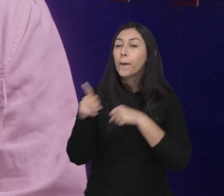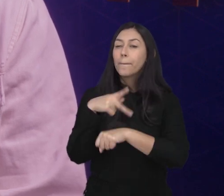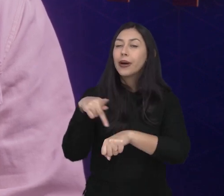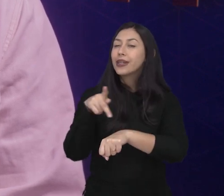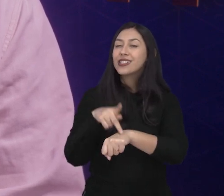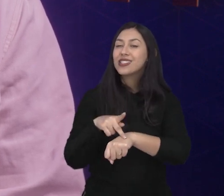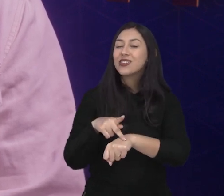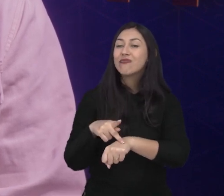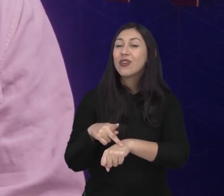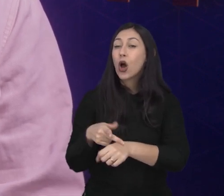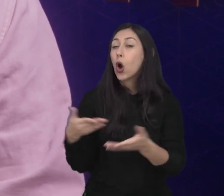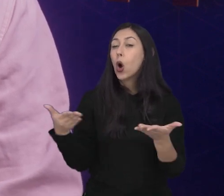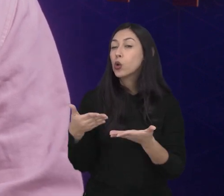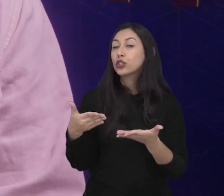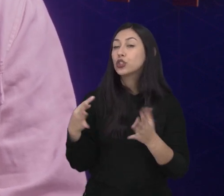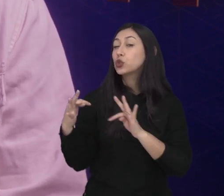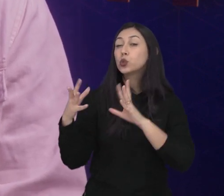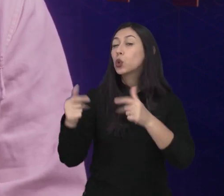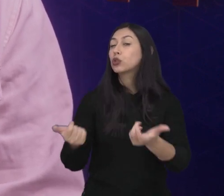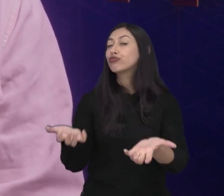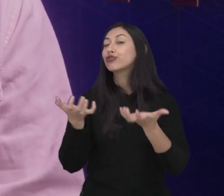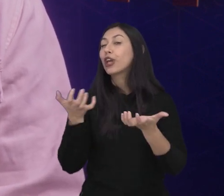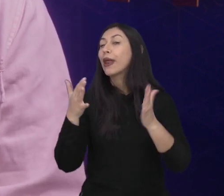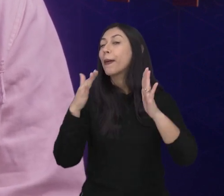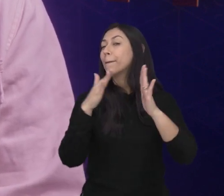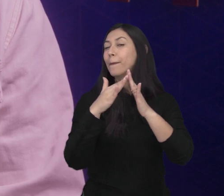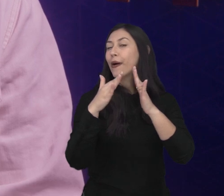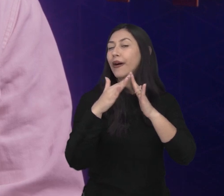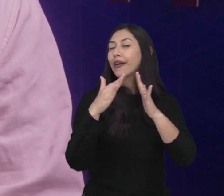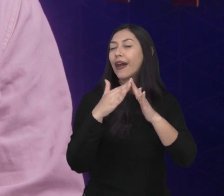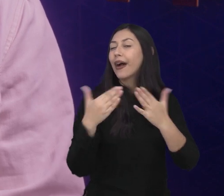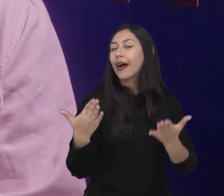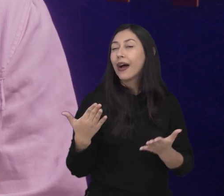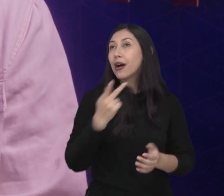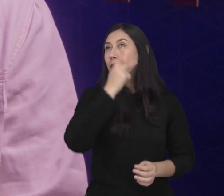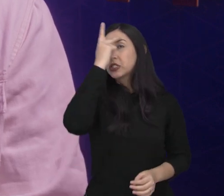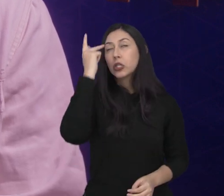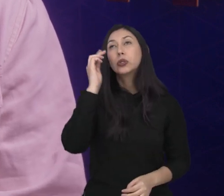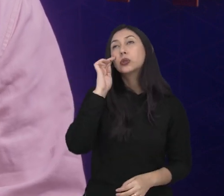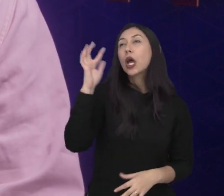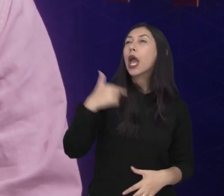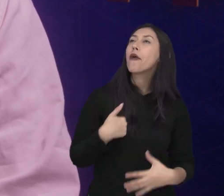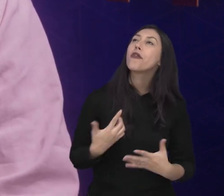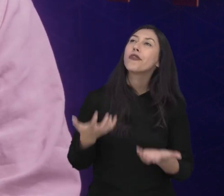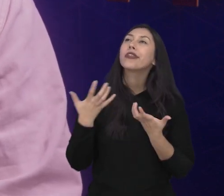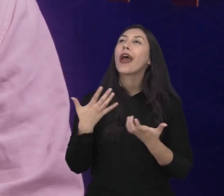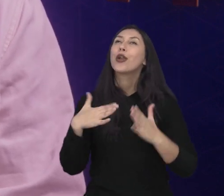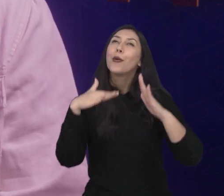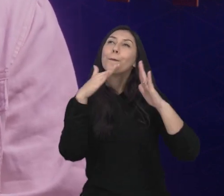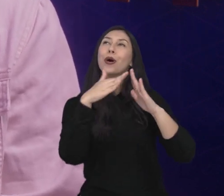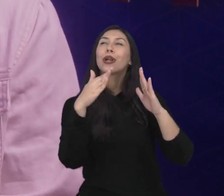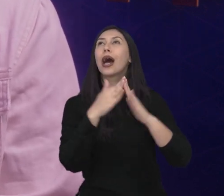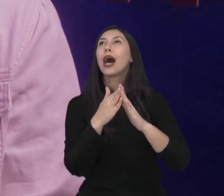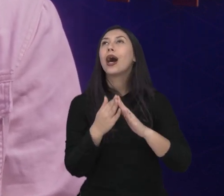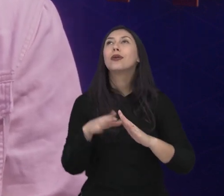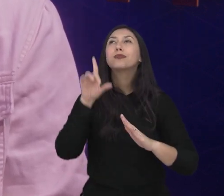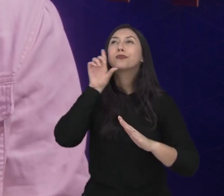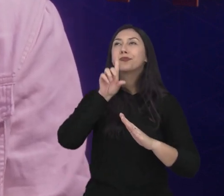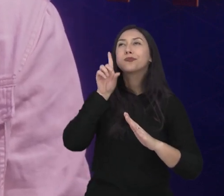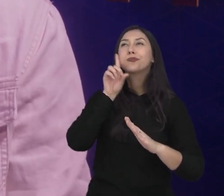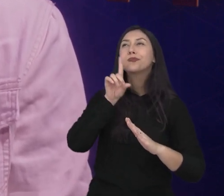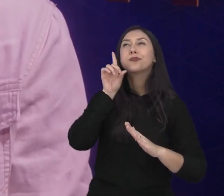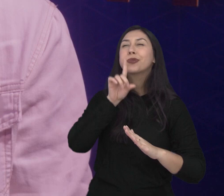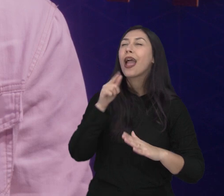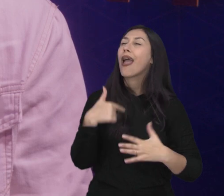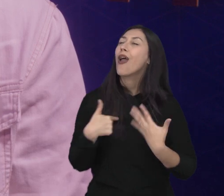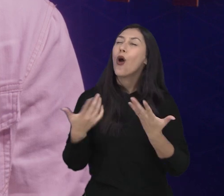de migrar hoje em dia? Tem vários, né? Mas, tipo, tem muita gente que sonha em morar nos Estados Unidos, tem muita gente